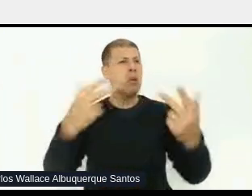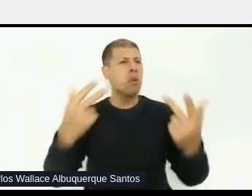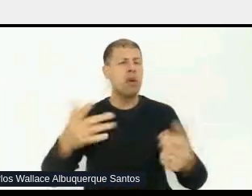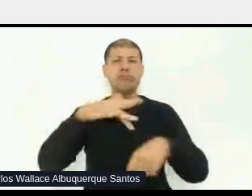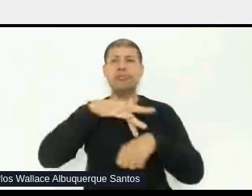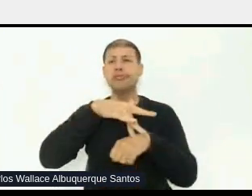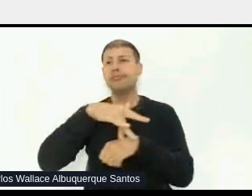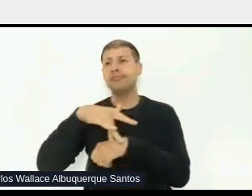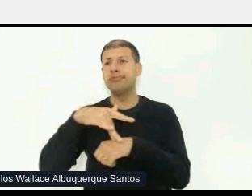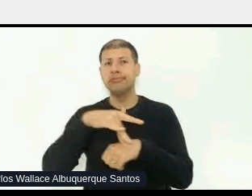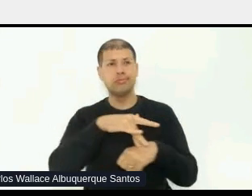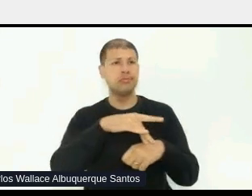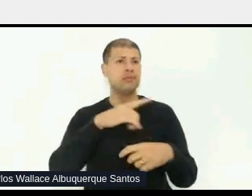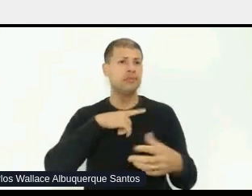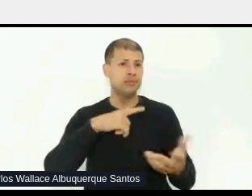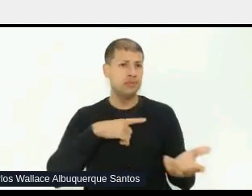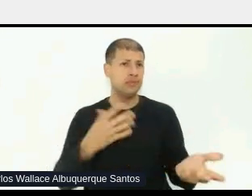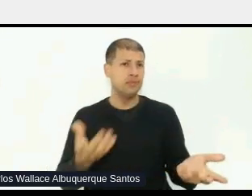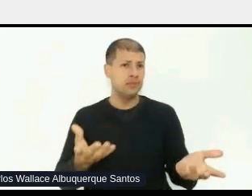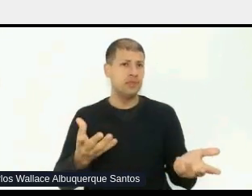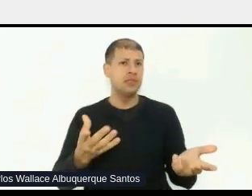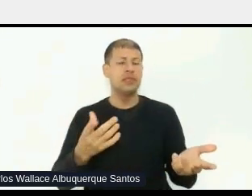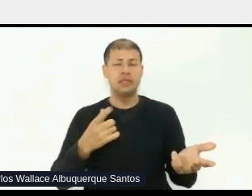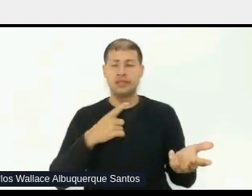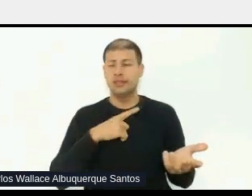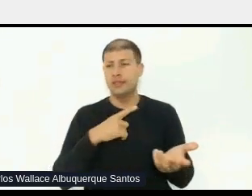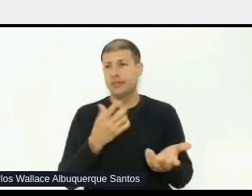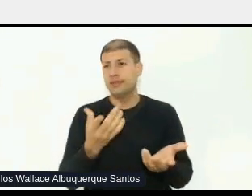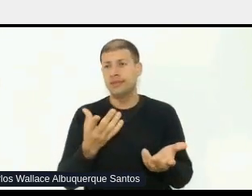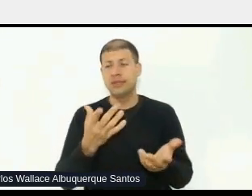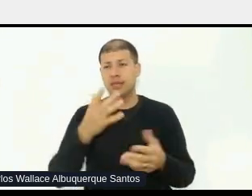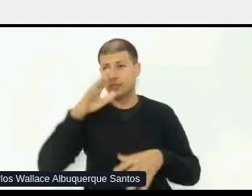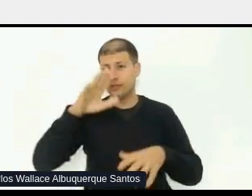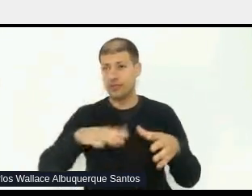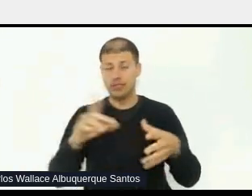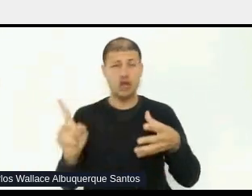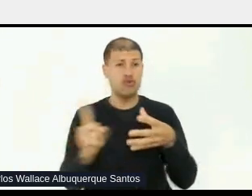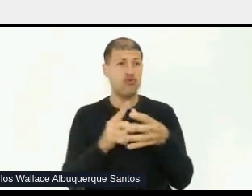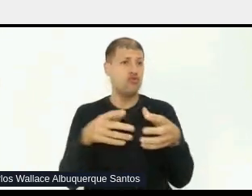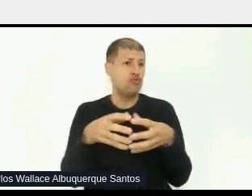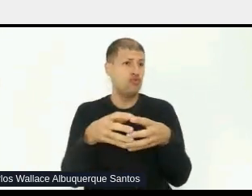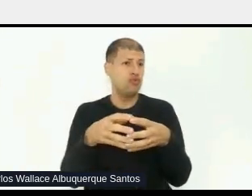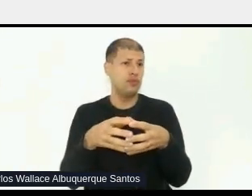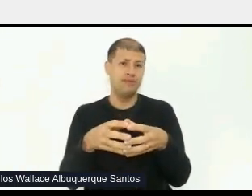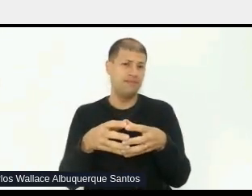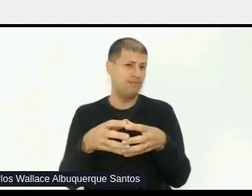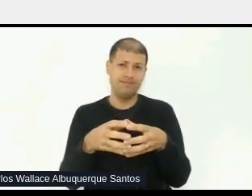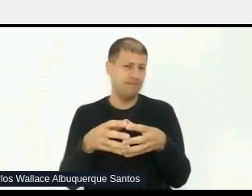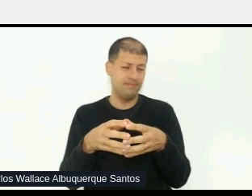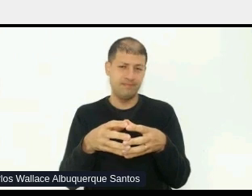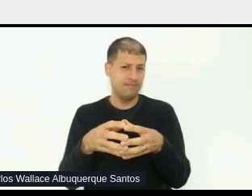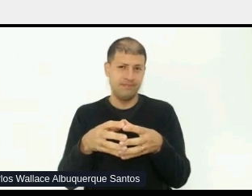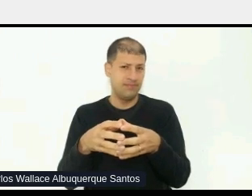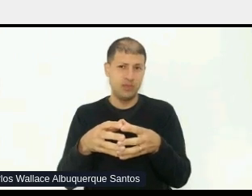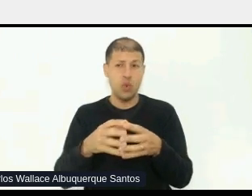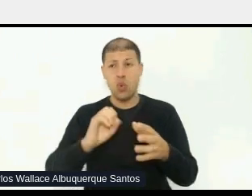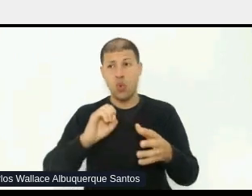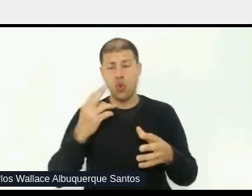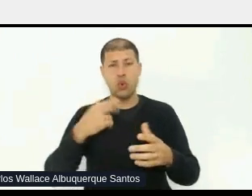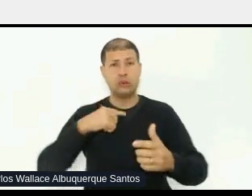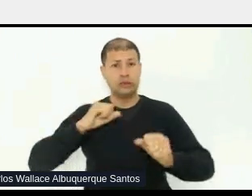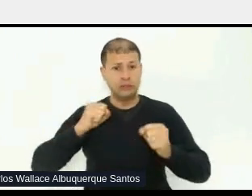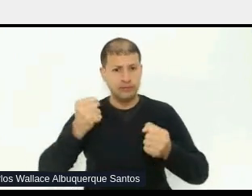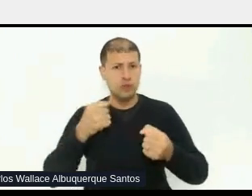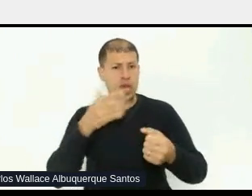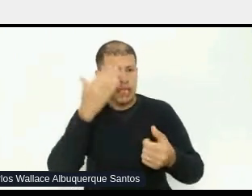inclusão, muitas vezes porque não está dentro, né? Não consegue se dar o trabalho, ou não quer se dar o trabalho, ir lá entender um pouquinho